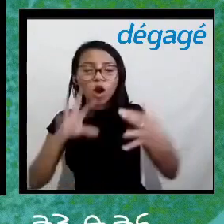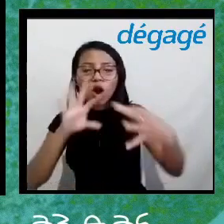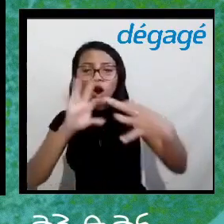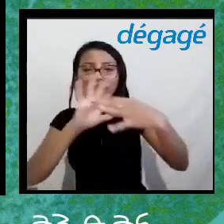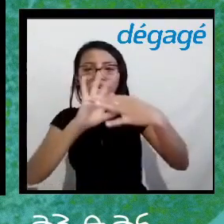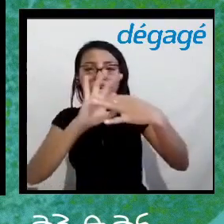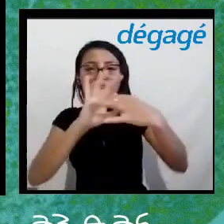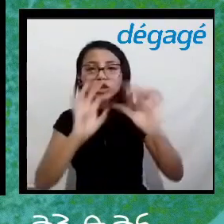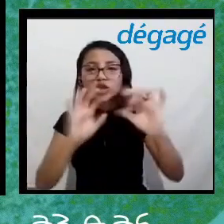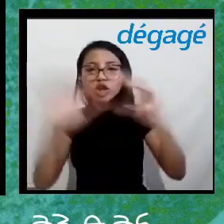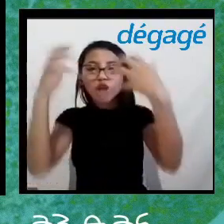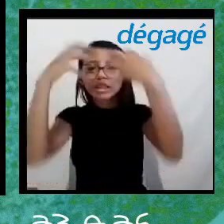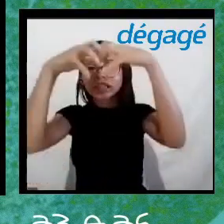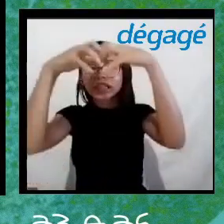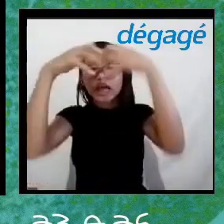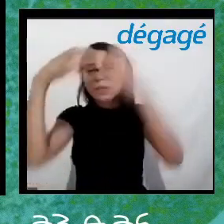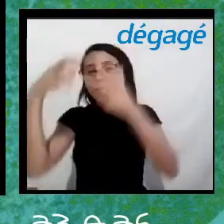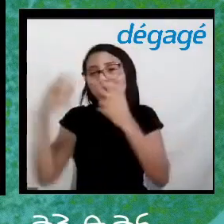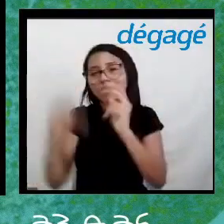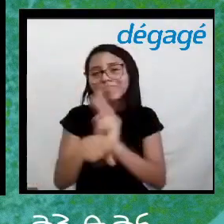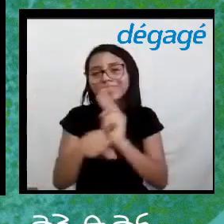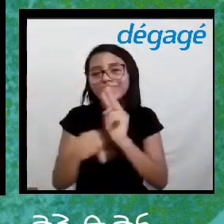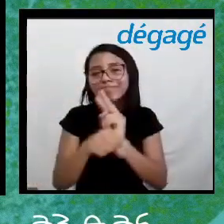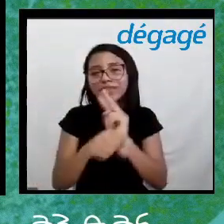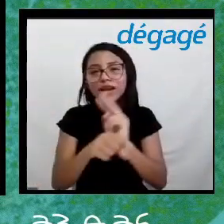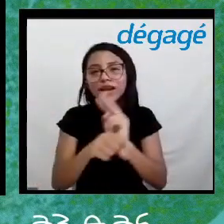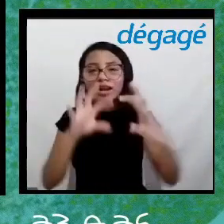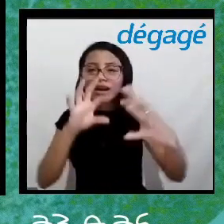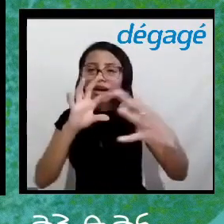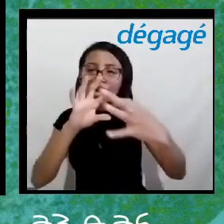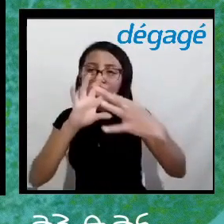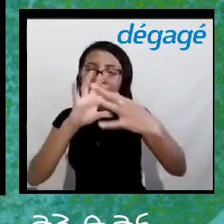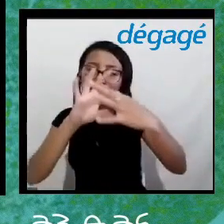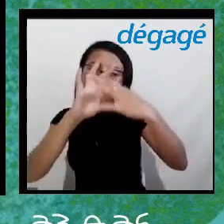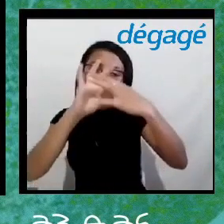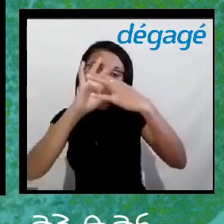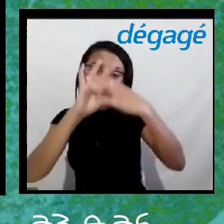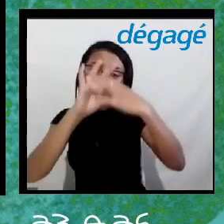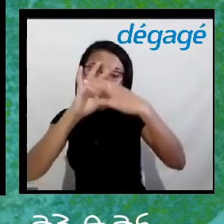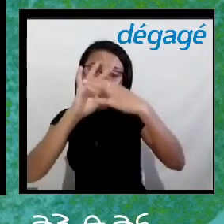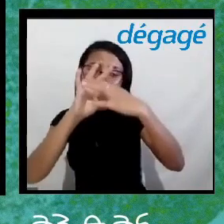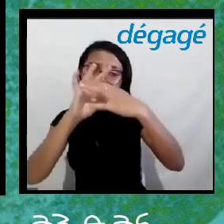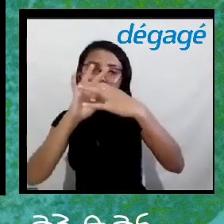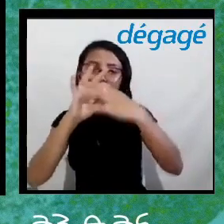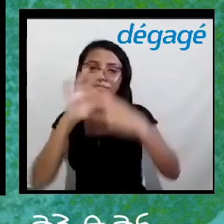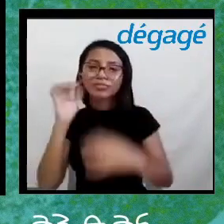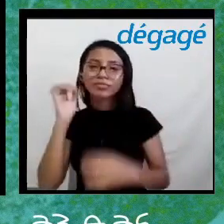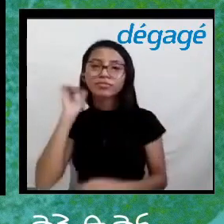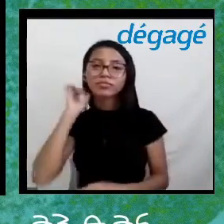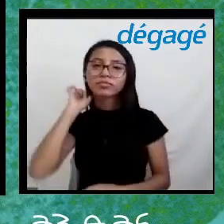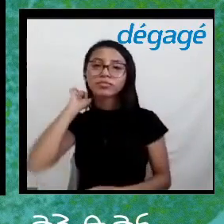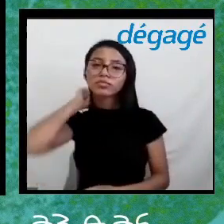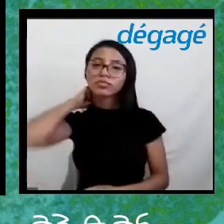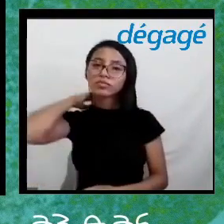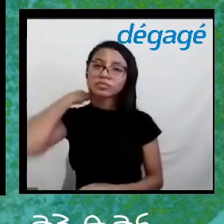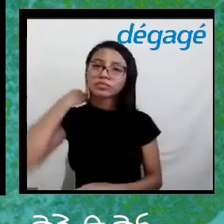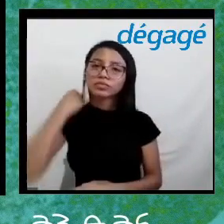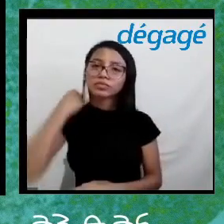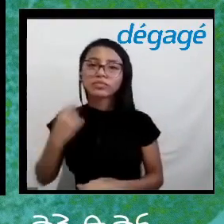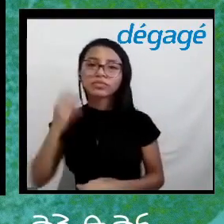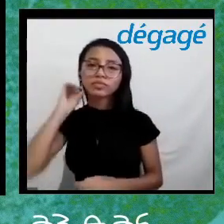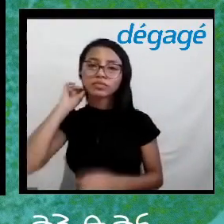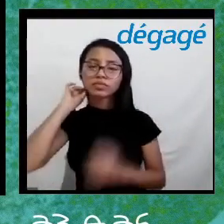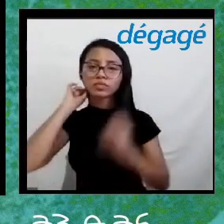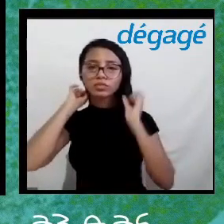essa expressão, a todo o vapor, como se fosse isso. Bom, Fábio, então eu proponho o seguinte, a gente